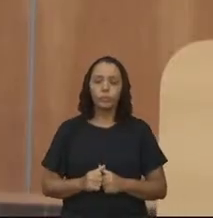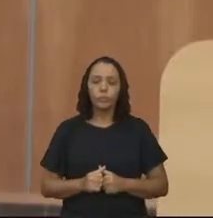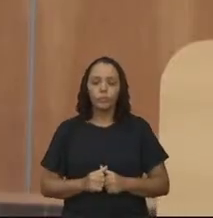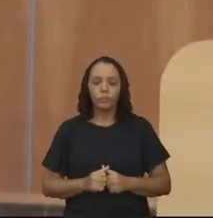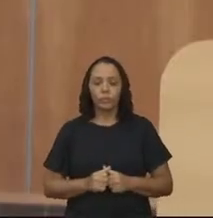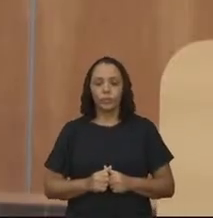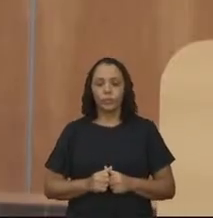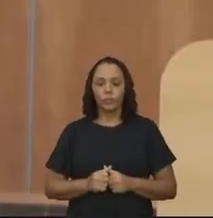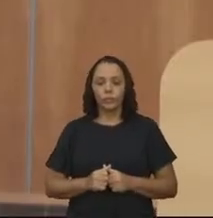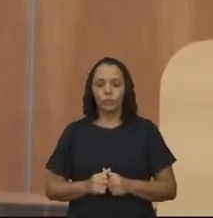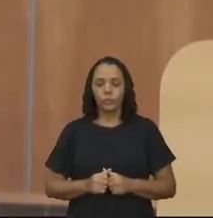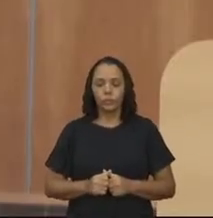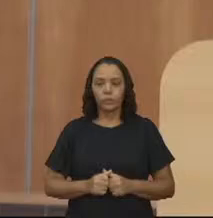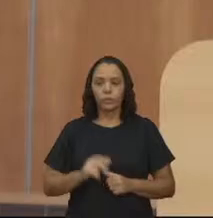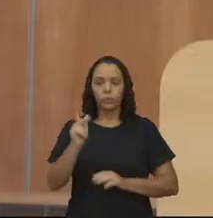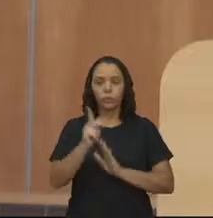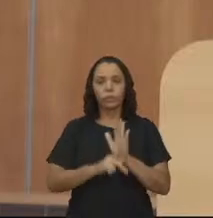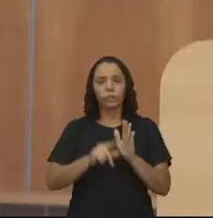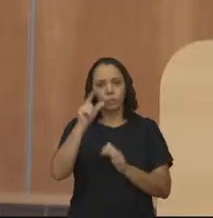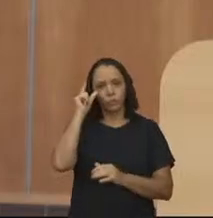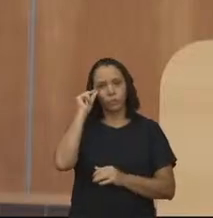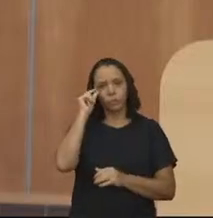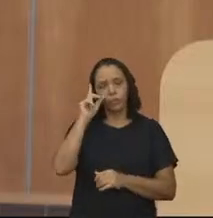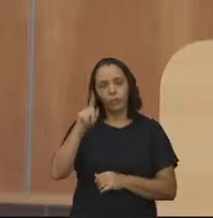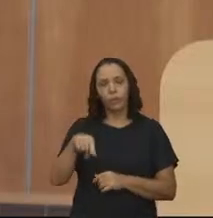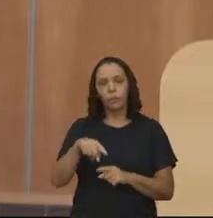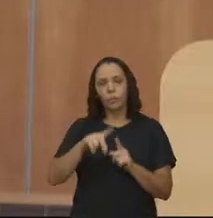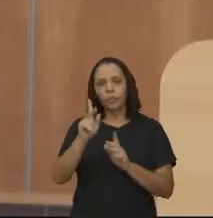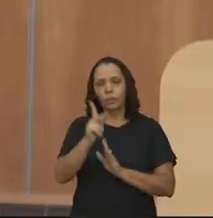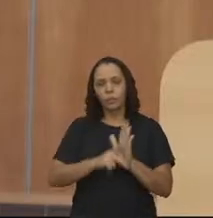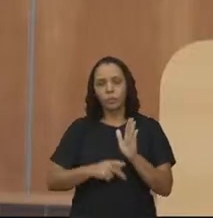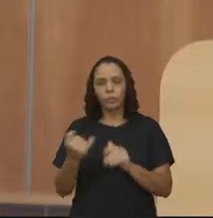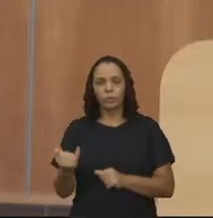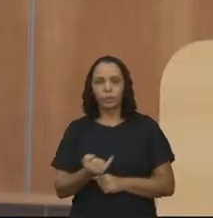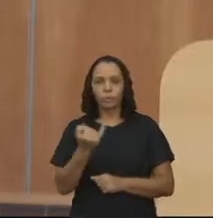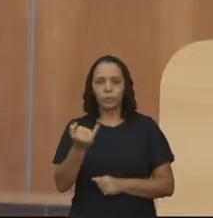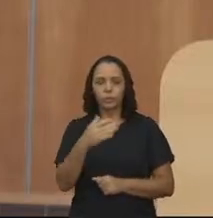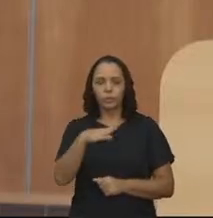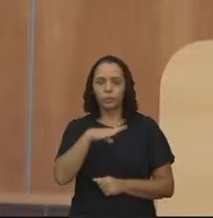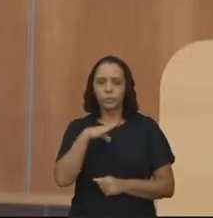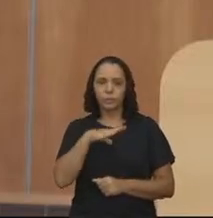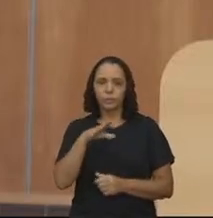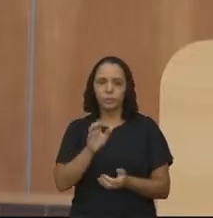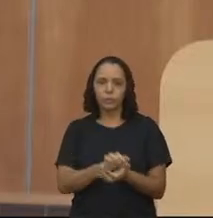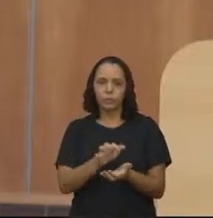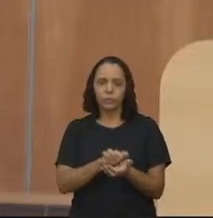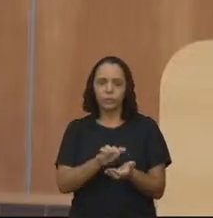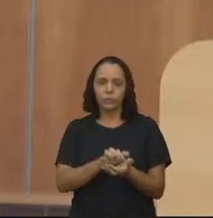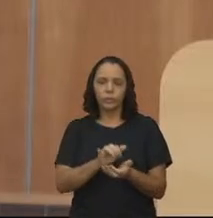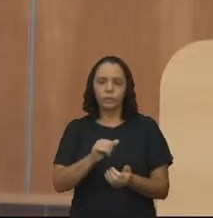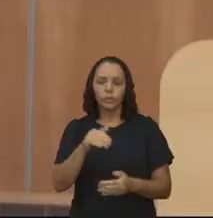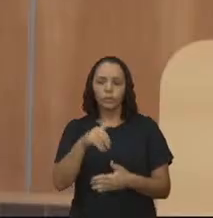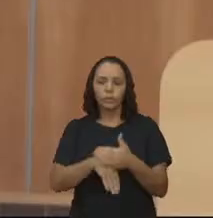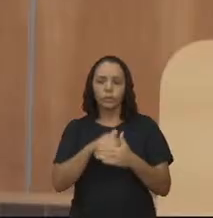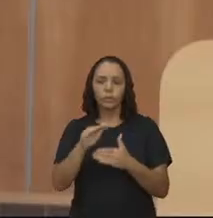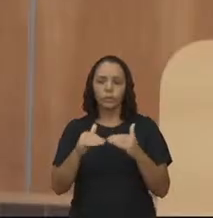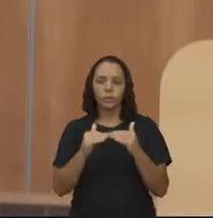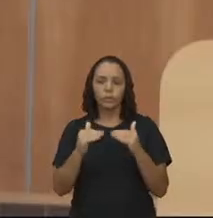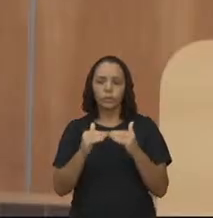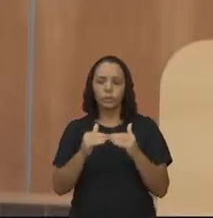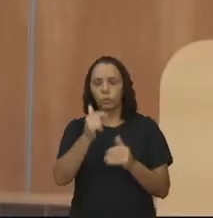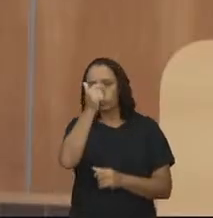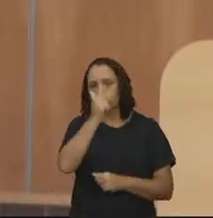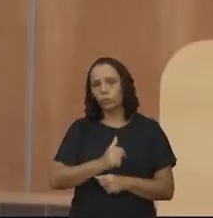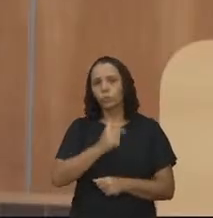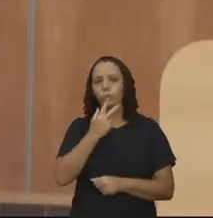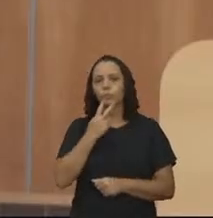que esse projeto é seu, mas é um projeto importantíssimo para a nossa cidade de Jacareí. Meu voto é favorável. Quem fala